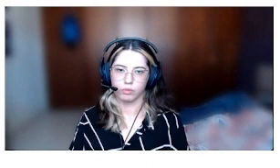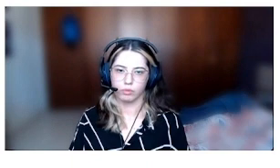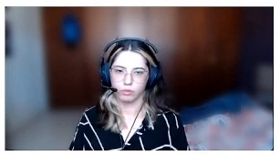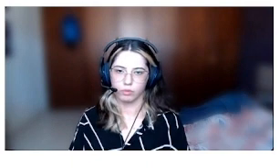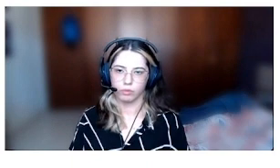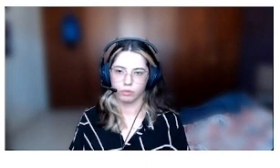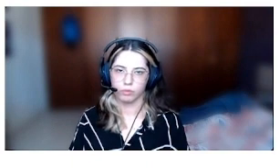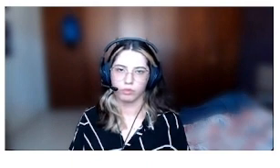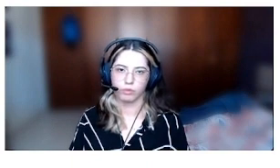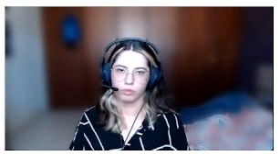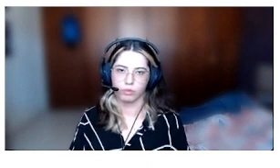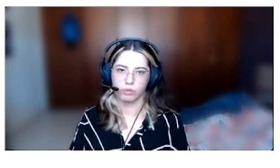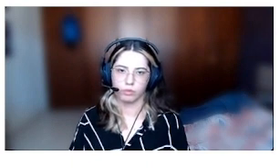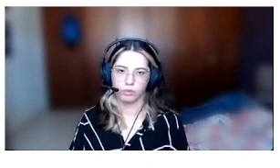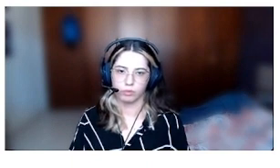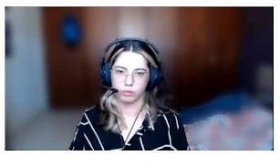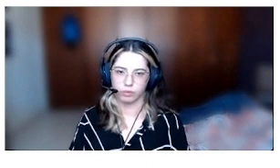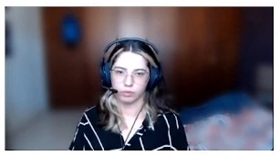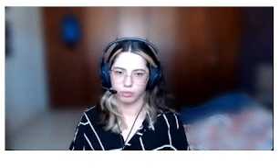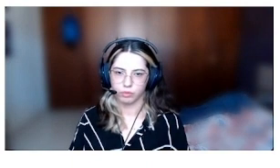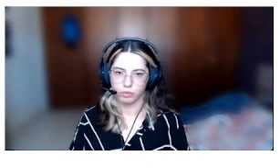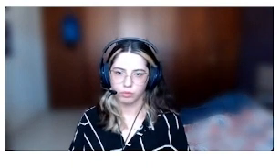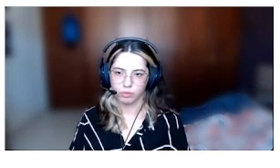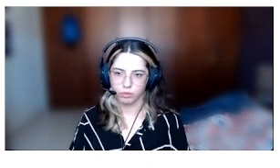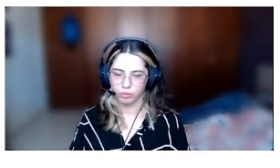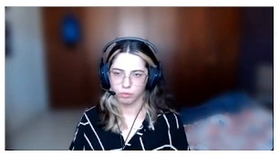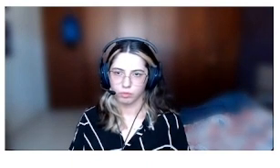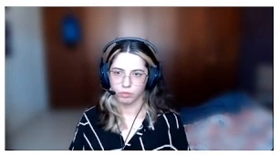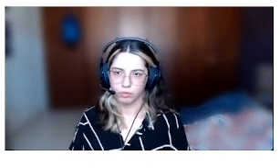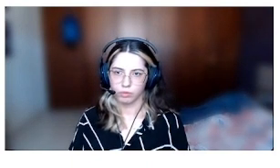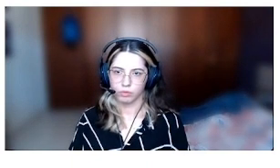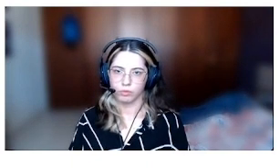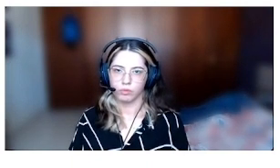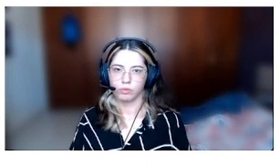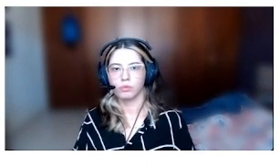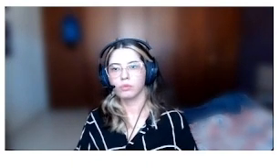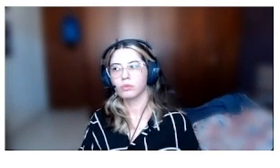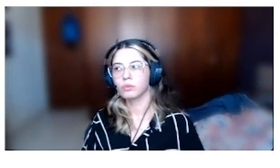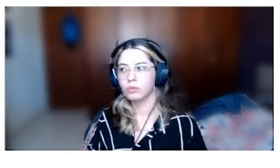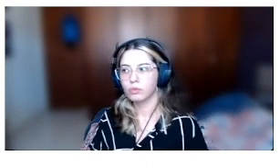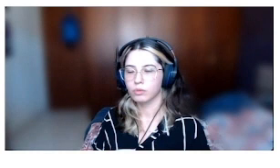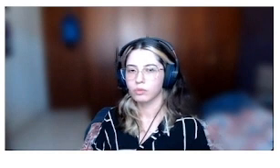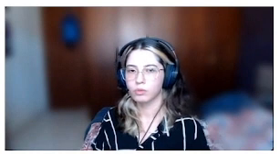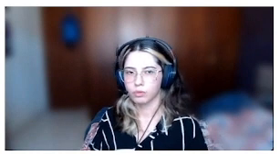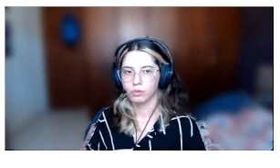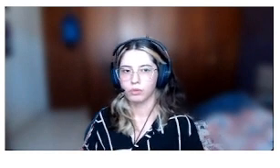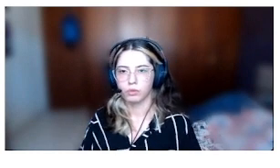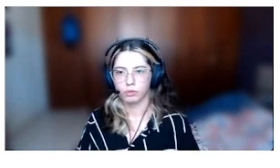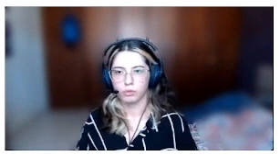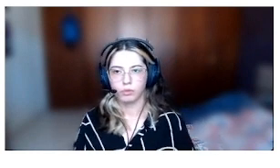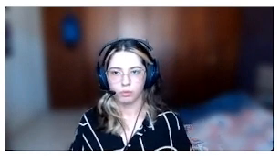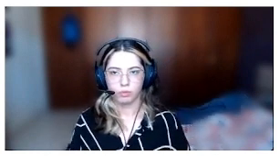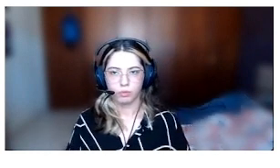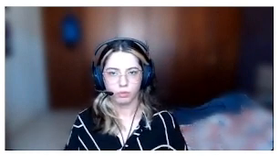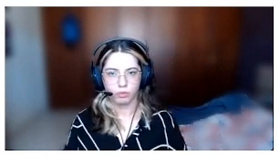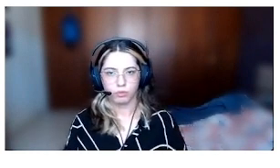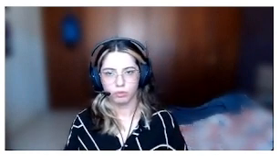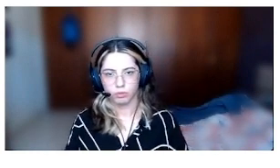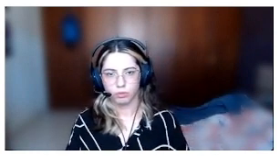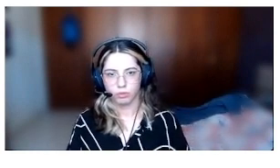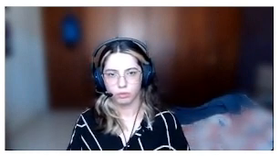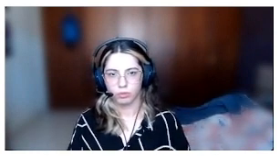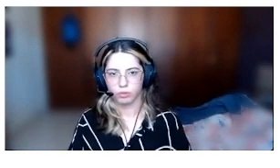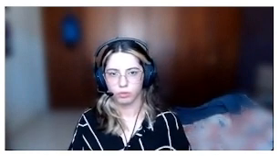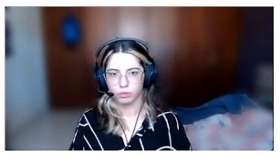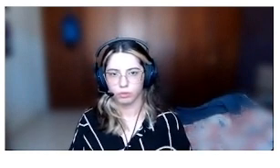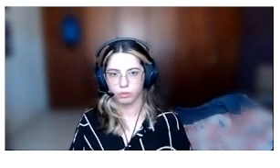assim que fala o nome dele. Então, esse artigo, ele fala sobre o uso da Paricá nas vigas estruturais de MLC e do uso de 2 adesivos nessas lâminas.